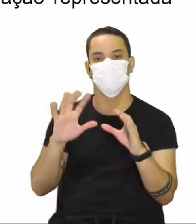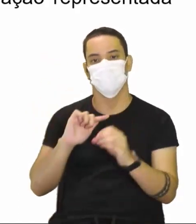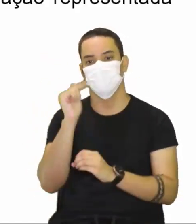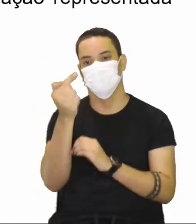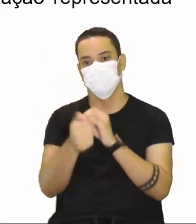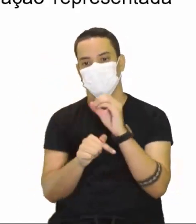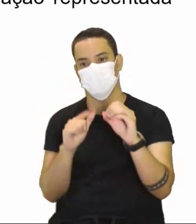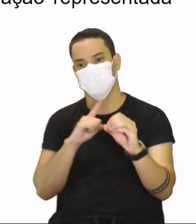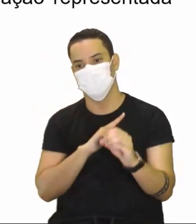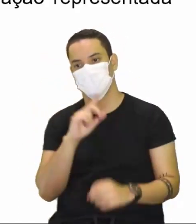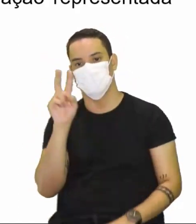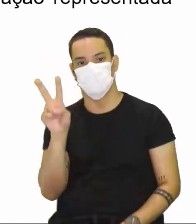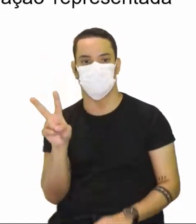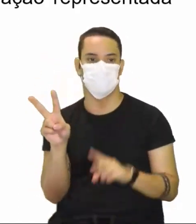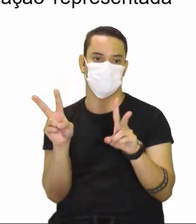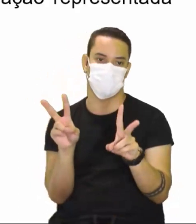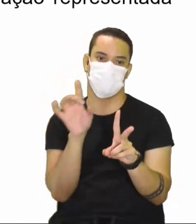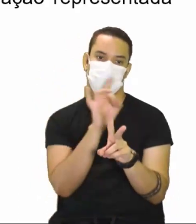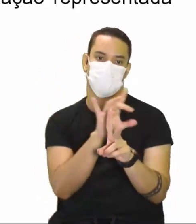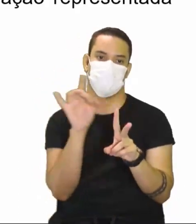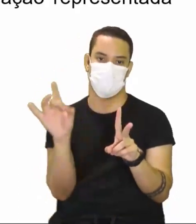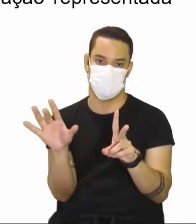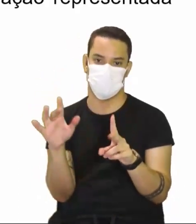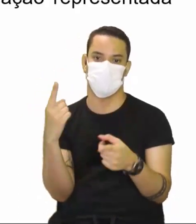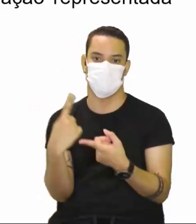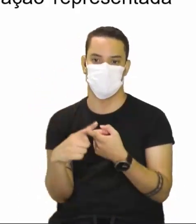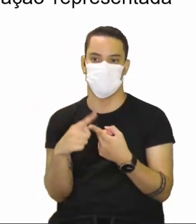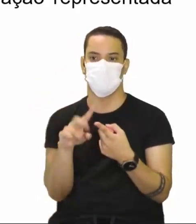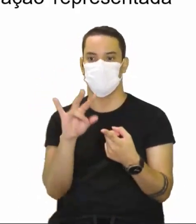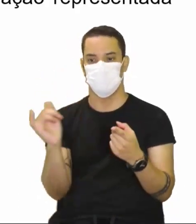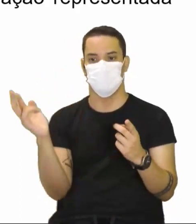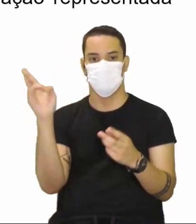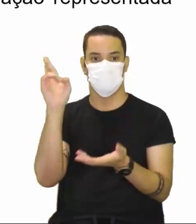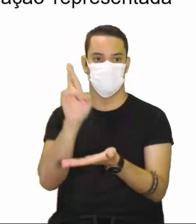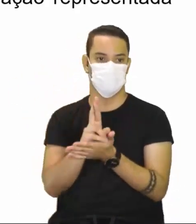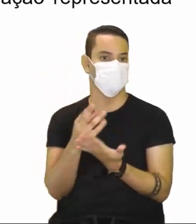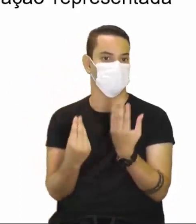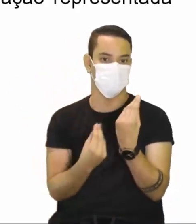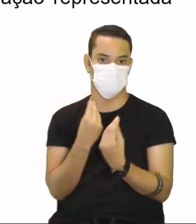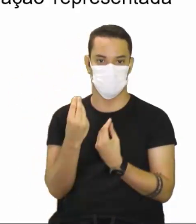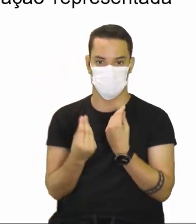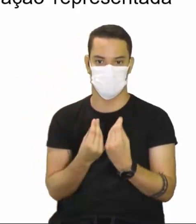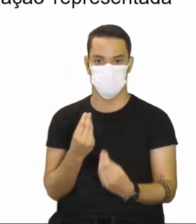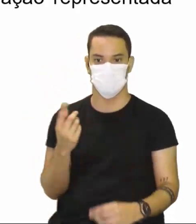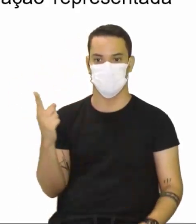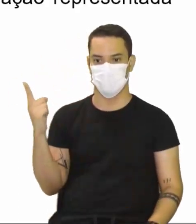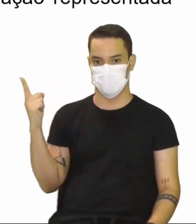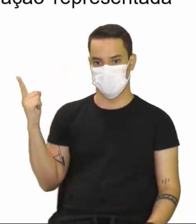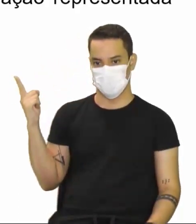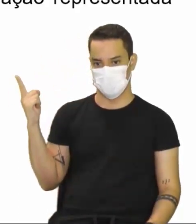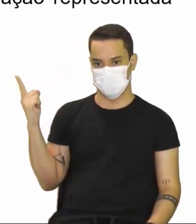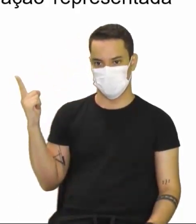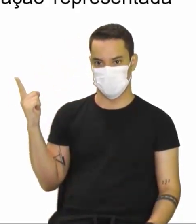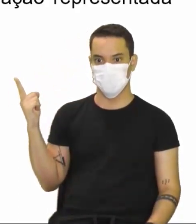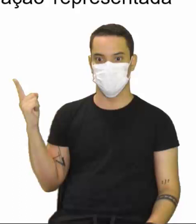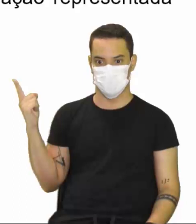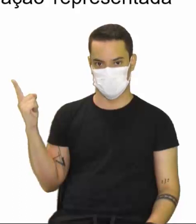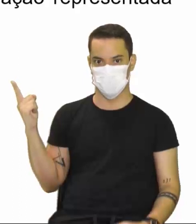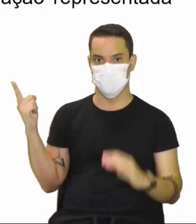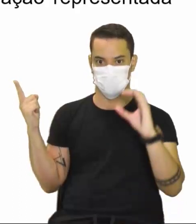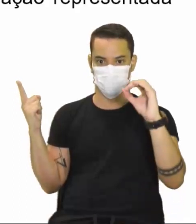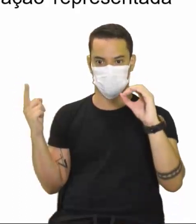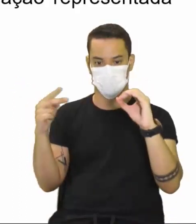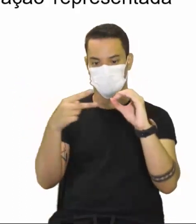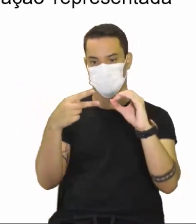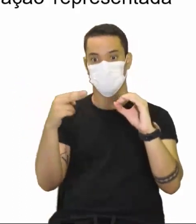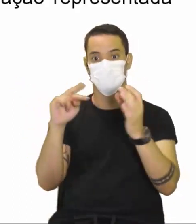átomos dividem 2 elétrons de cada elemento, sendo a ligação representada agora por 2 tracinhos, conforme a molécula